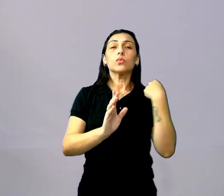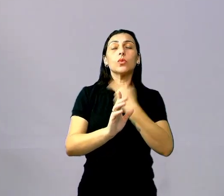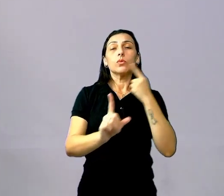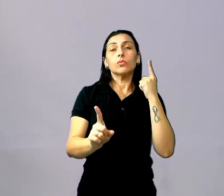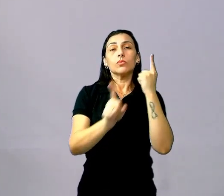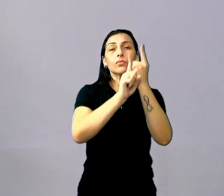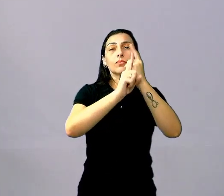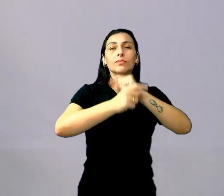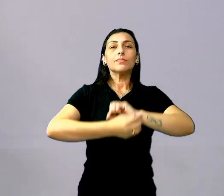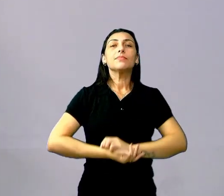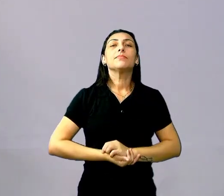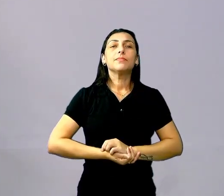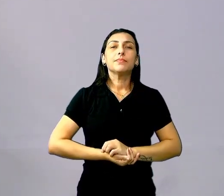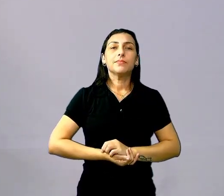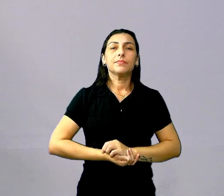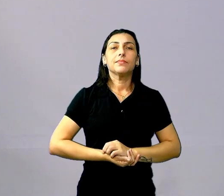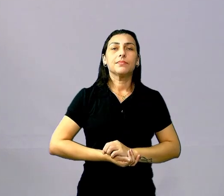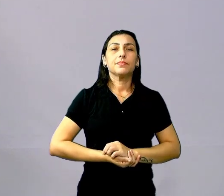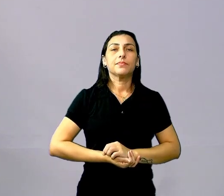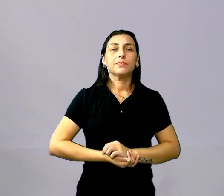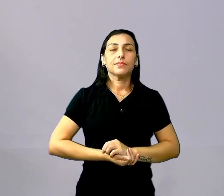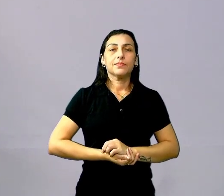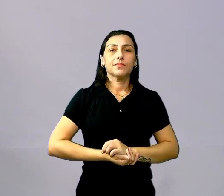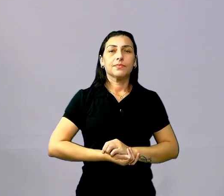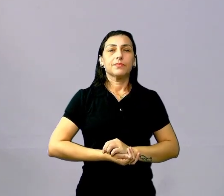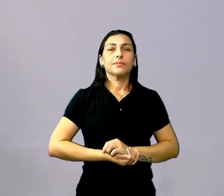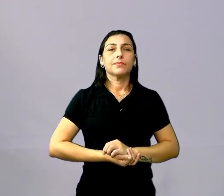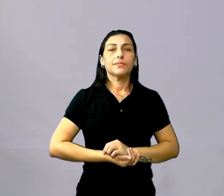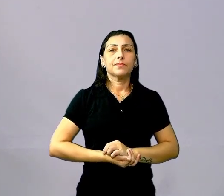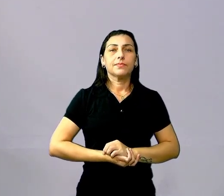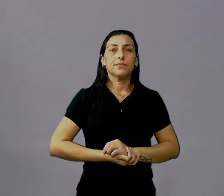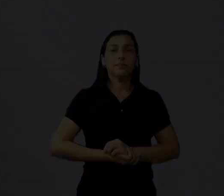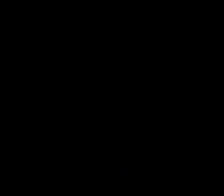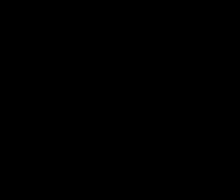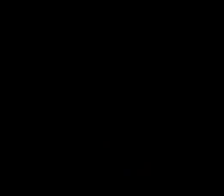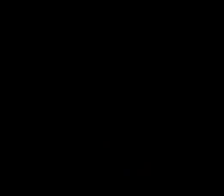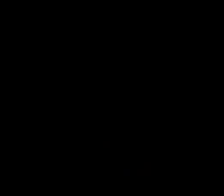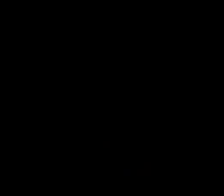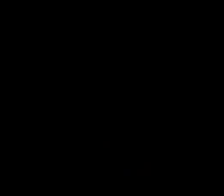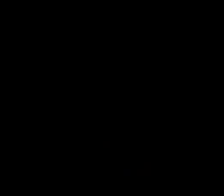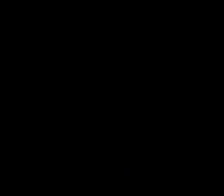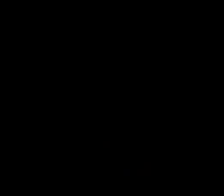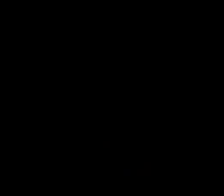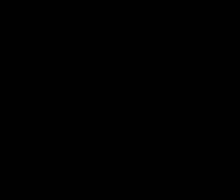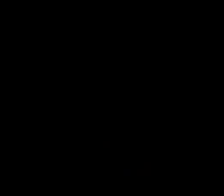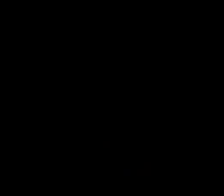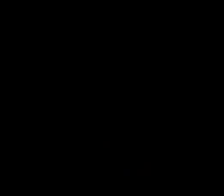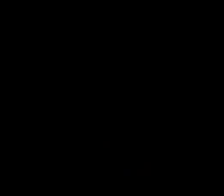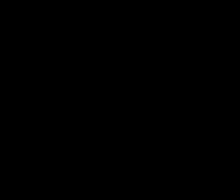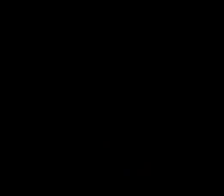seja, a causalidade do sujeito à realização do seu prazer.